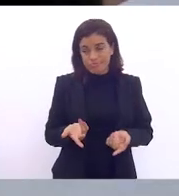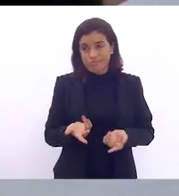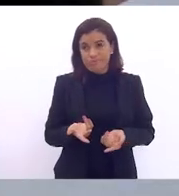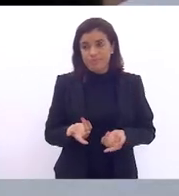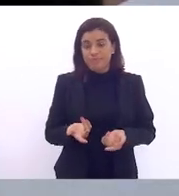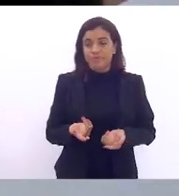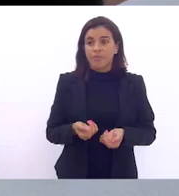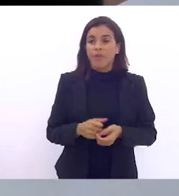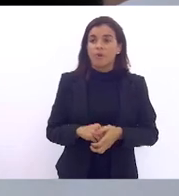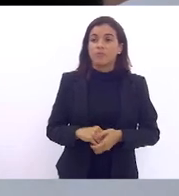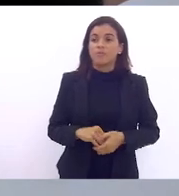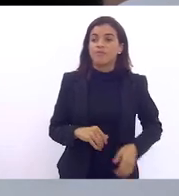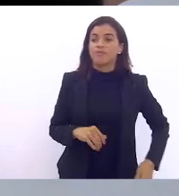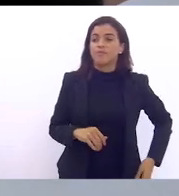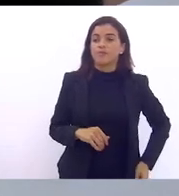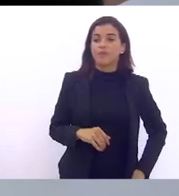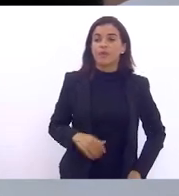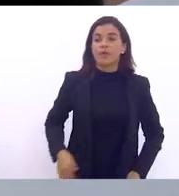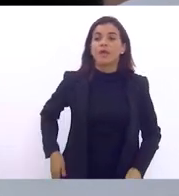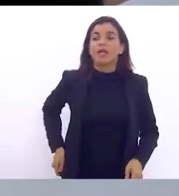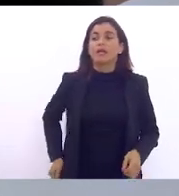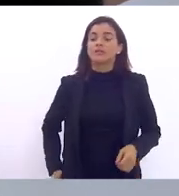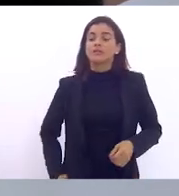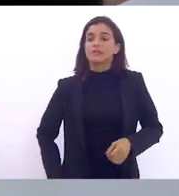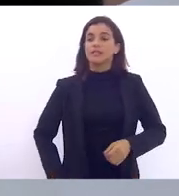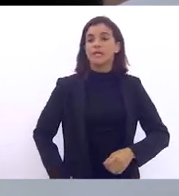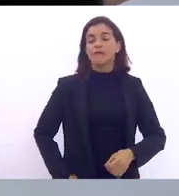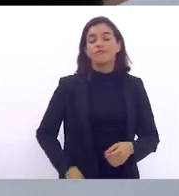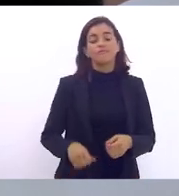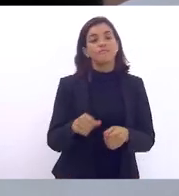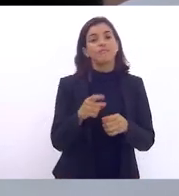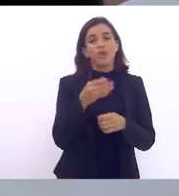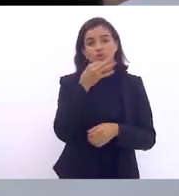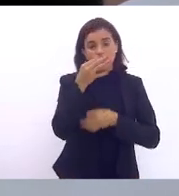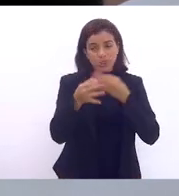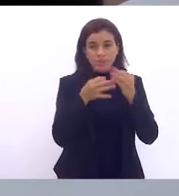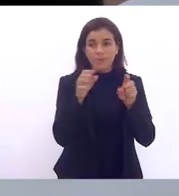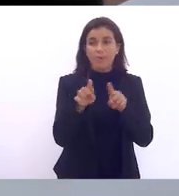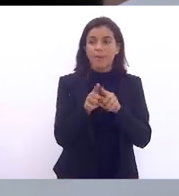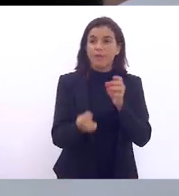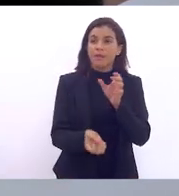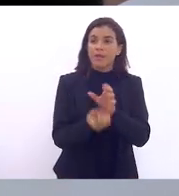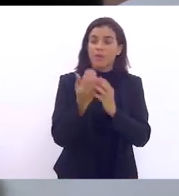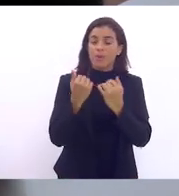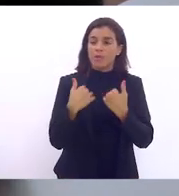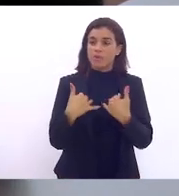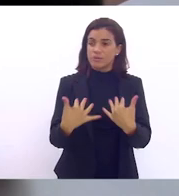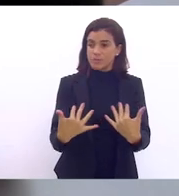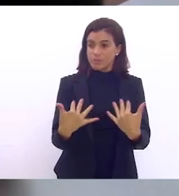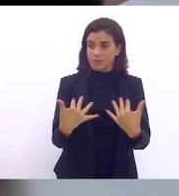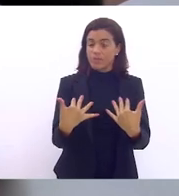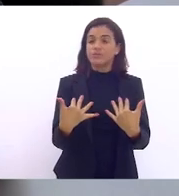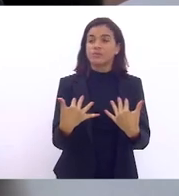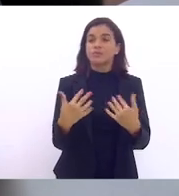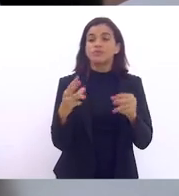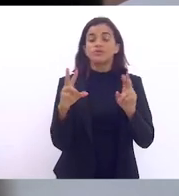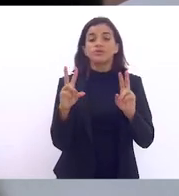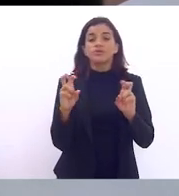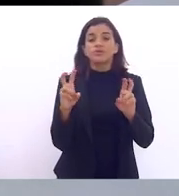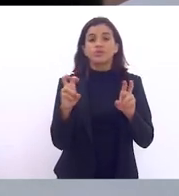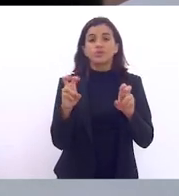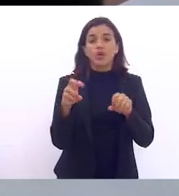né Fiz a sugestão também na nossa audiência com o Dr José esquitino sobre o aviso